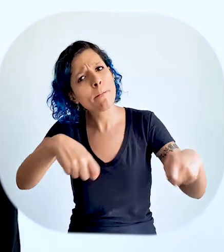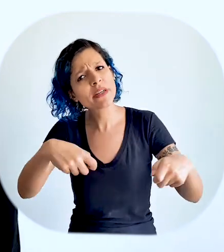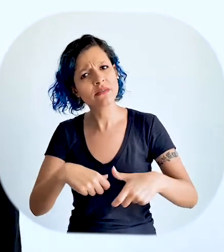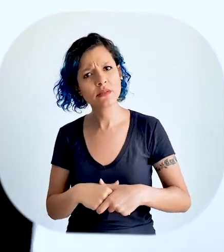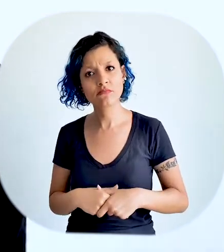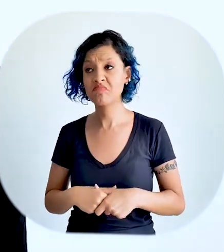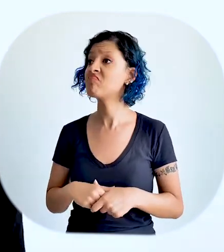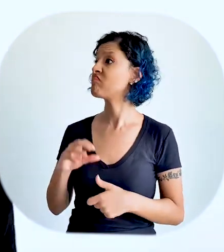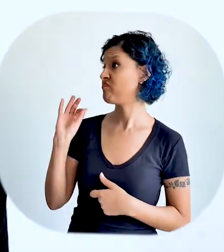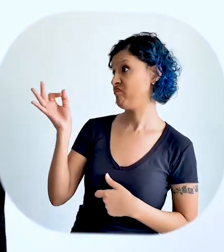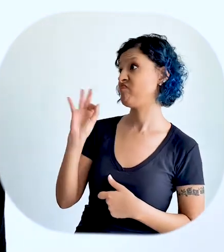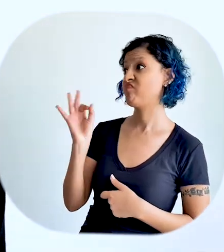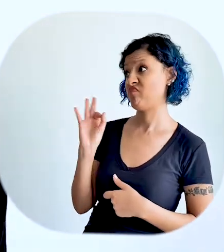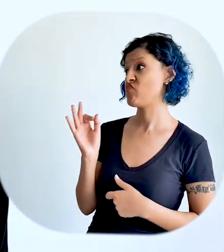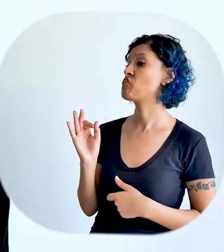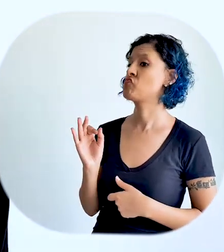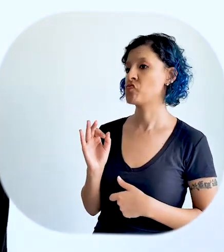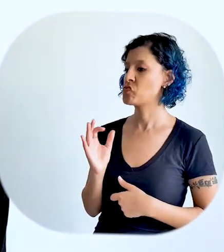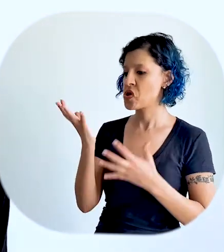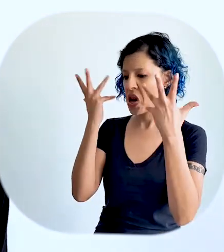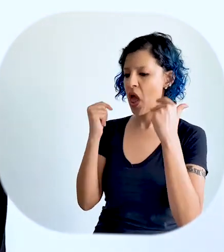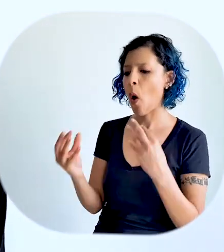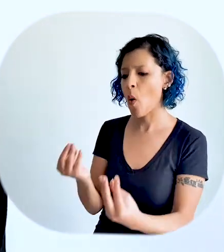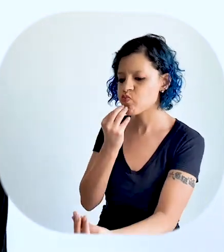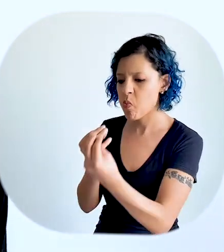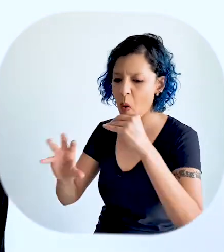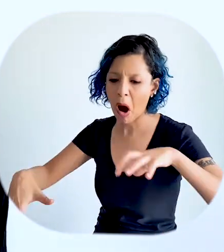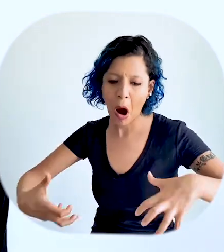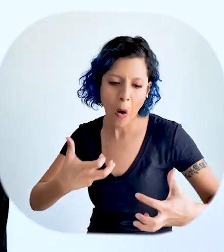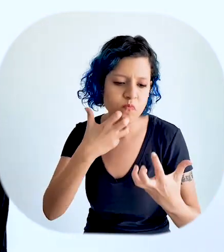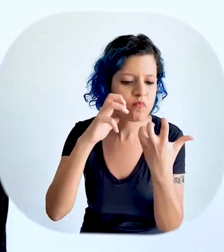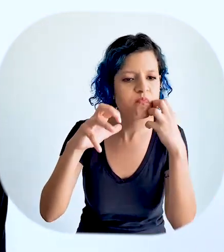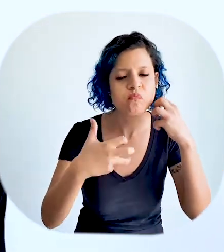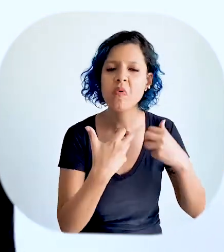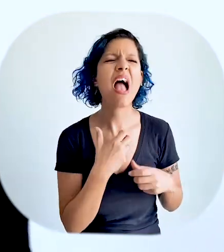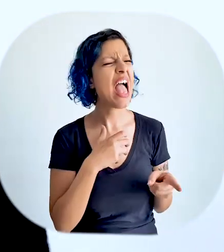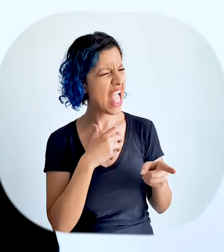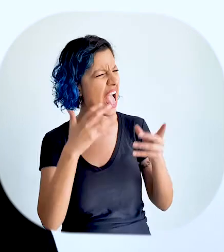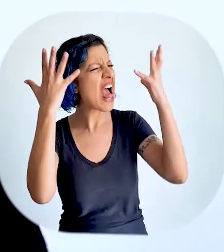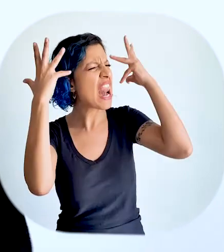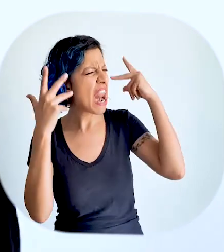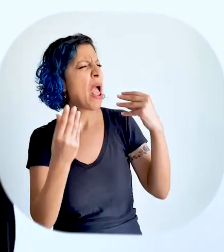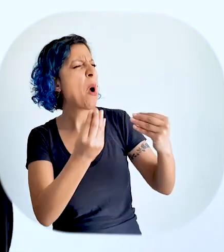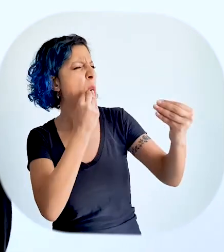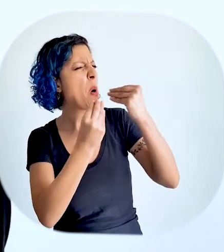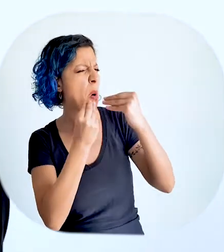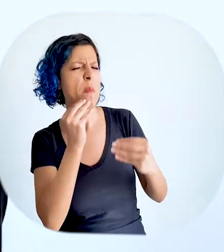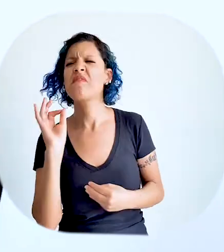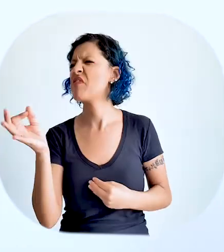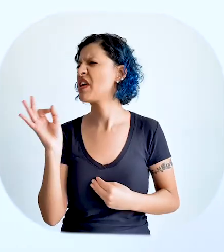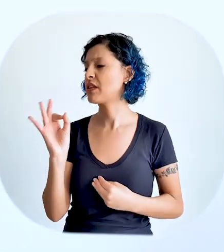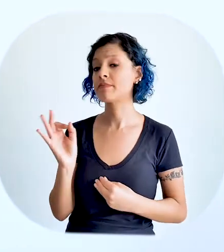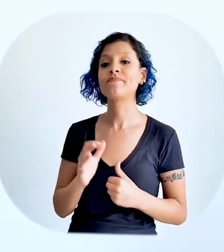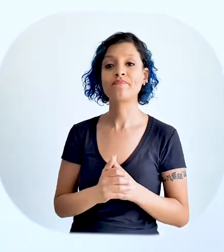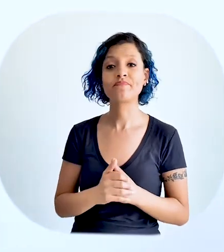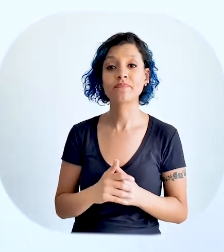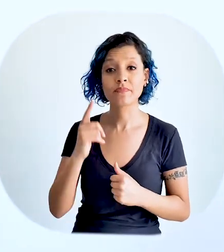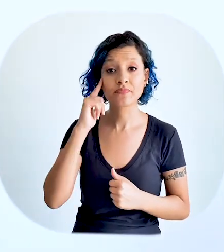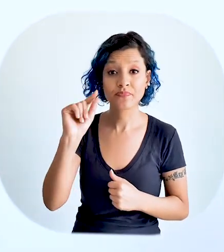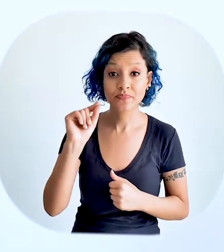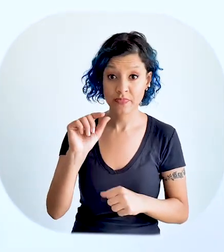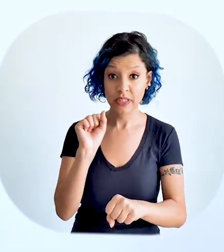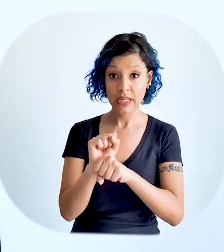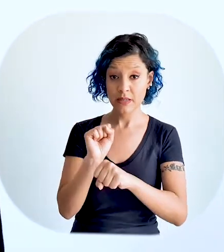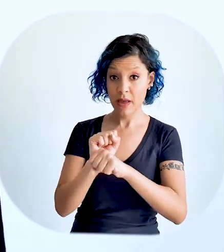a nossa comida. Ai, mas que leão guloso, hein? É verdade. Os moradores decidiram esperar o leão